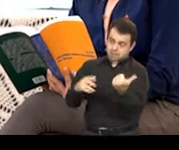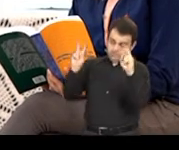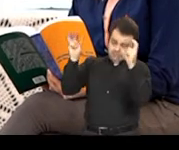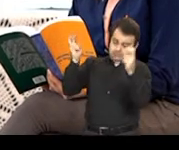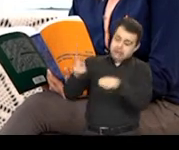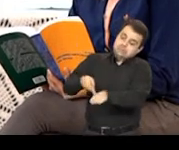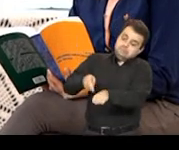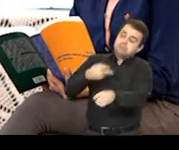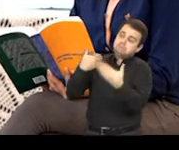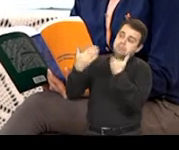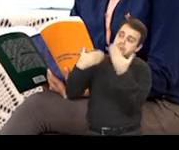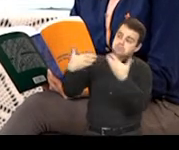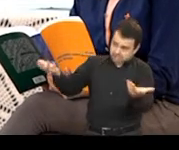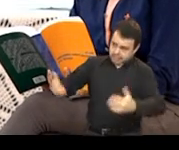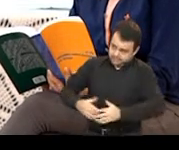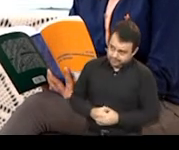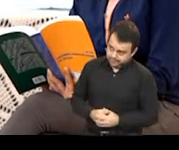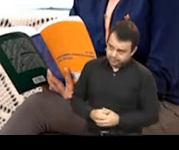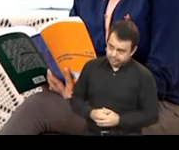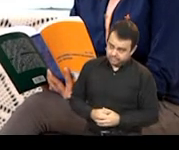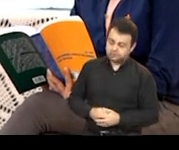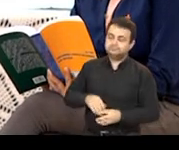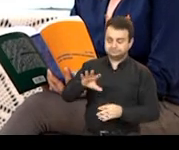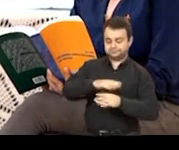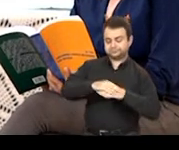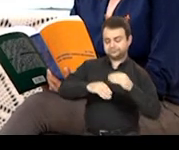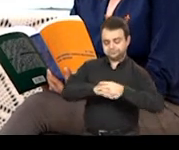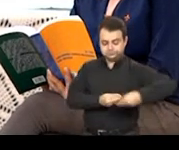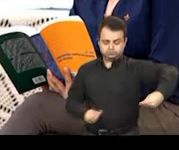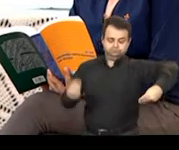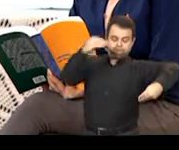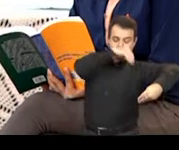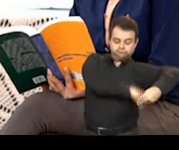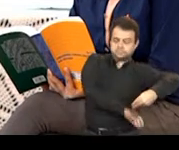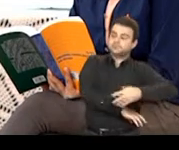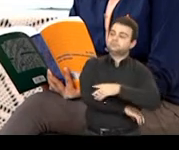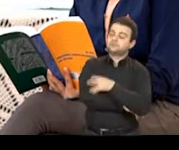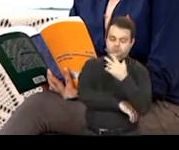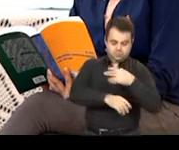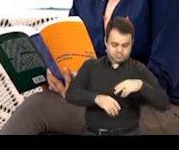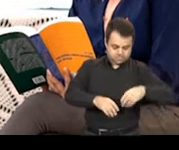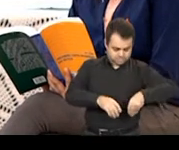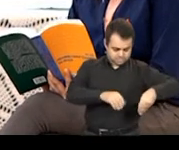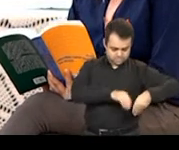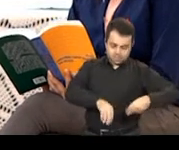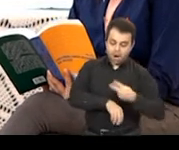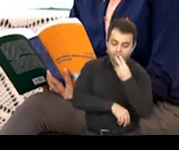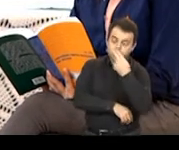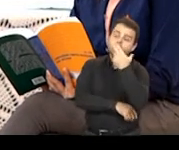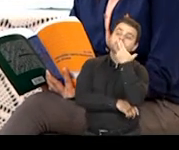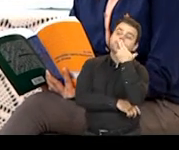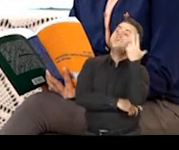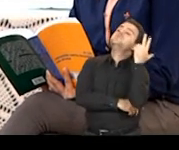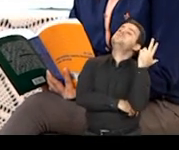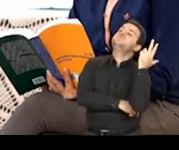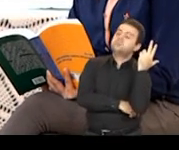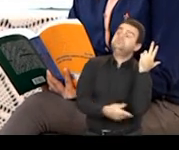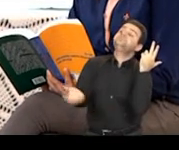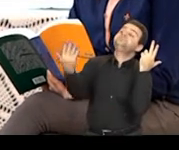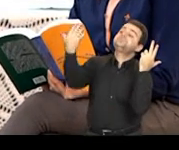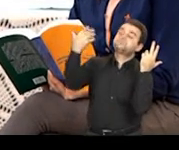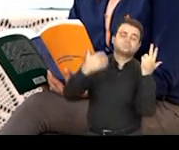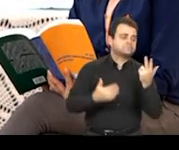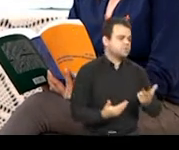até aqui? Perguntou ela, guardando as luvas na bolsa. Tirou um cigarro. Hein?